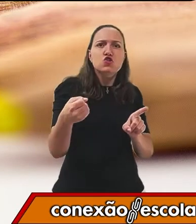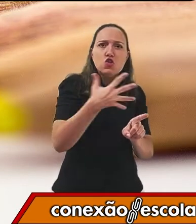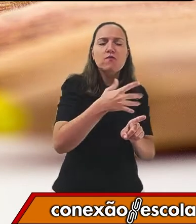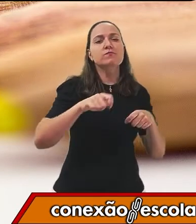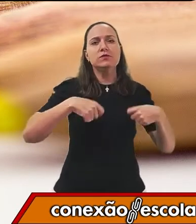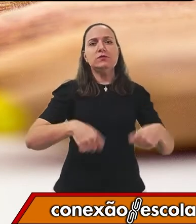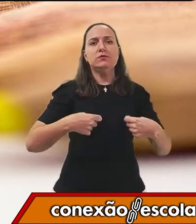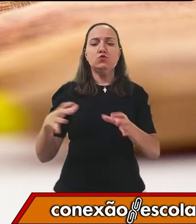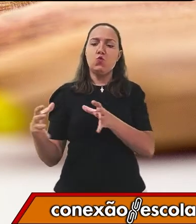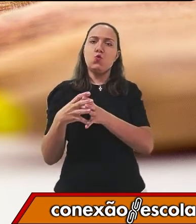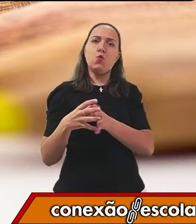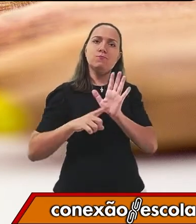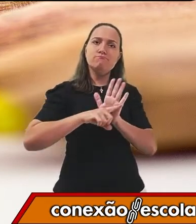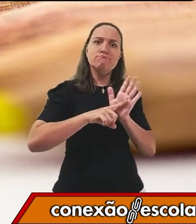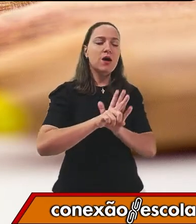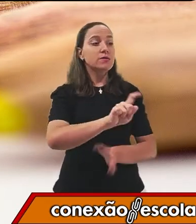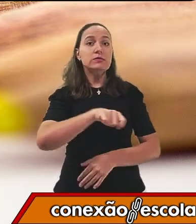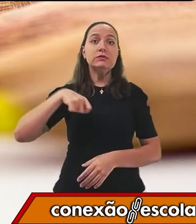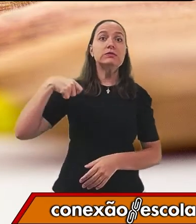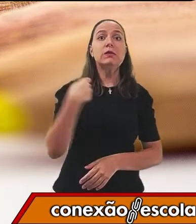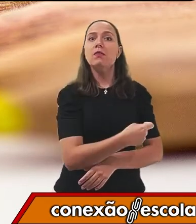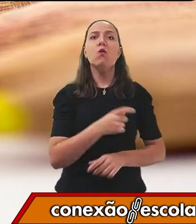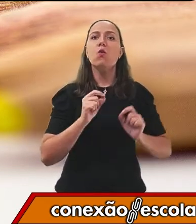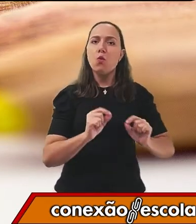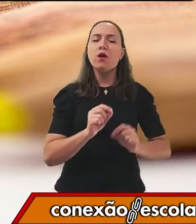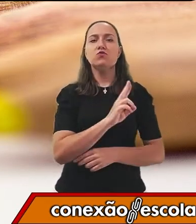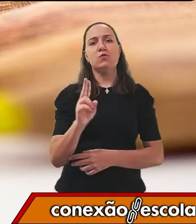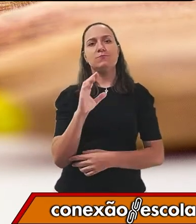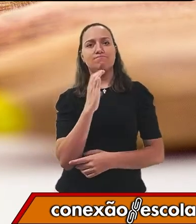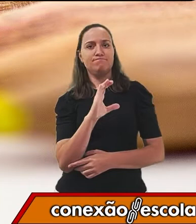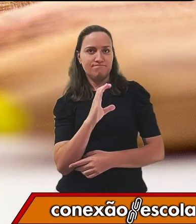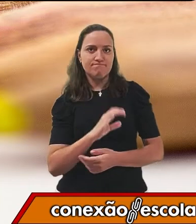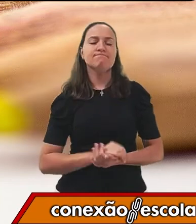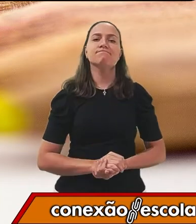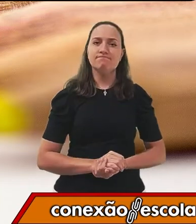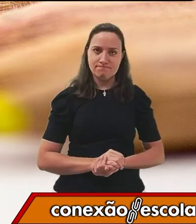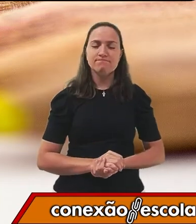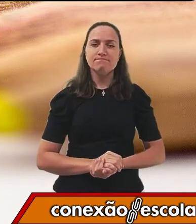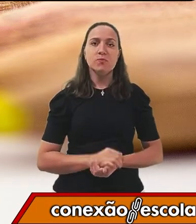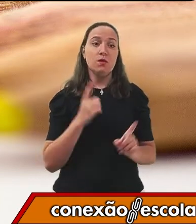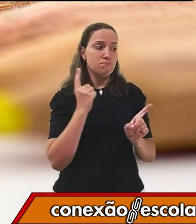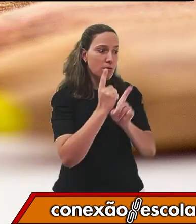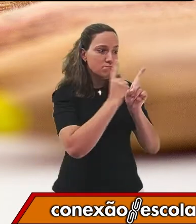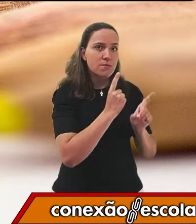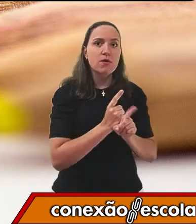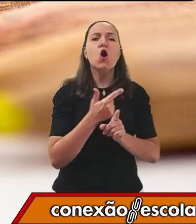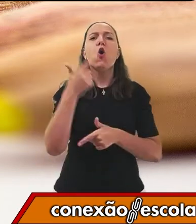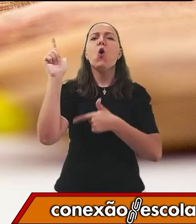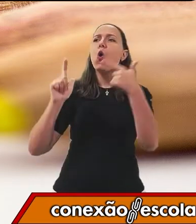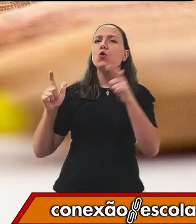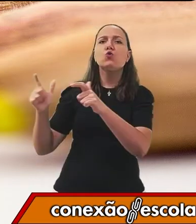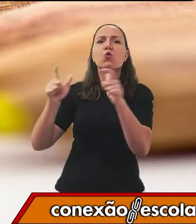por pesquisadores e recebem um nome científico, para que sejam identificados em qualquer